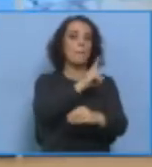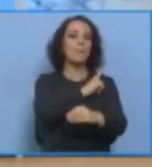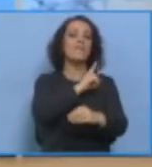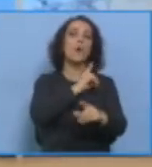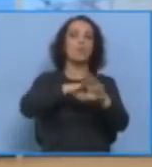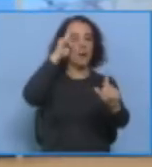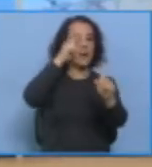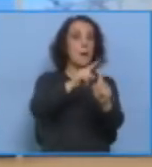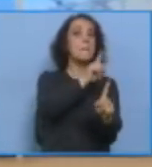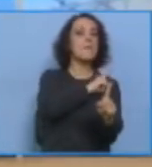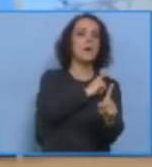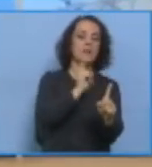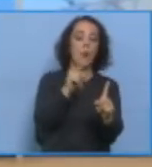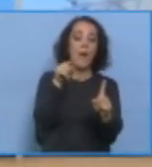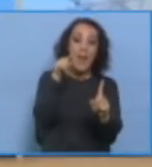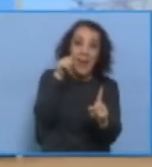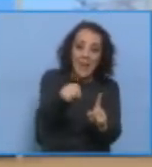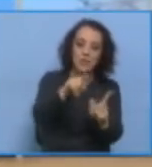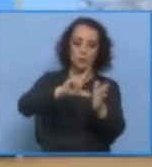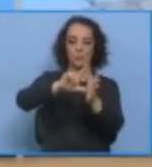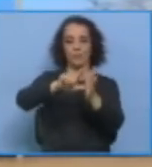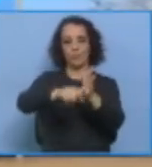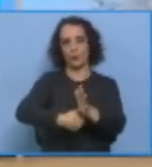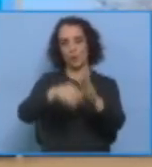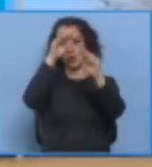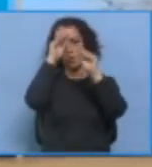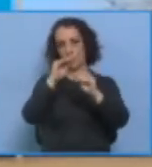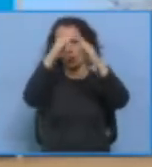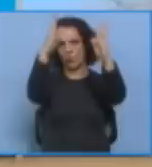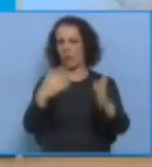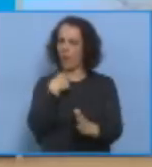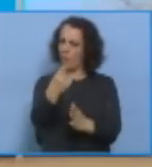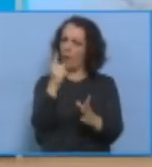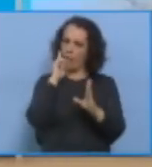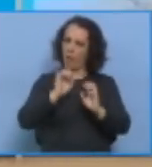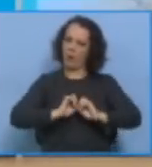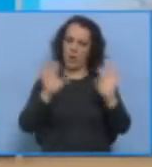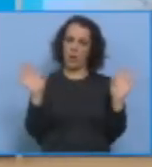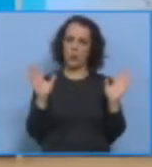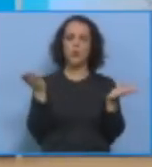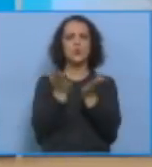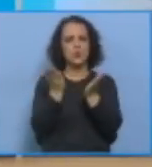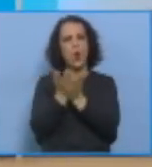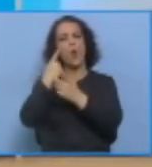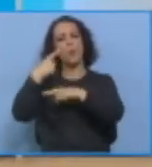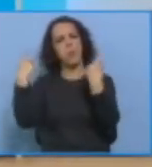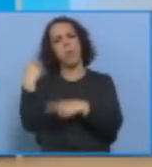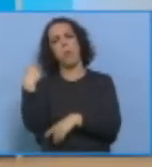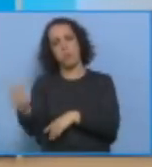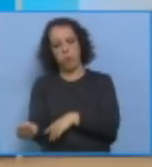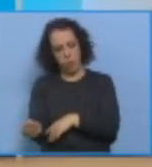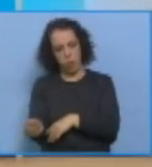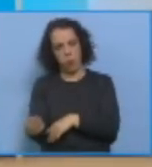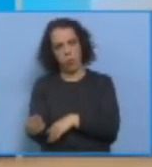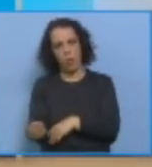privado, mas daquele projeto educativo, da qualidade daquele... Vamos ser muito claros, há muito bom ensino público, mas há muito bom ensino público